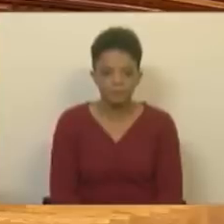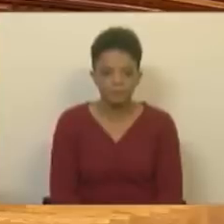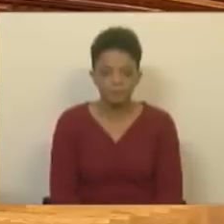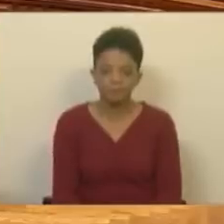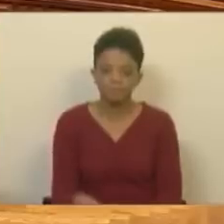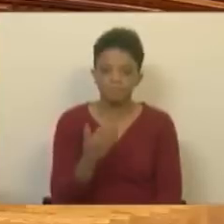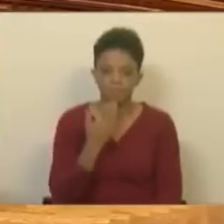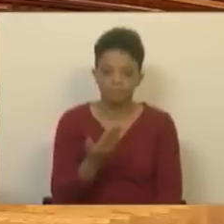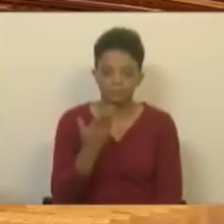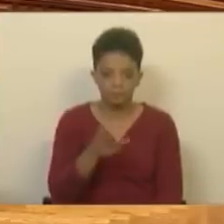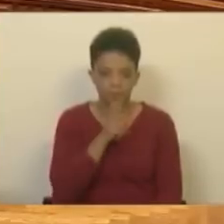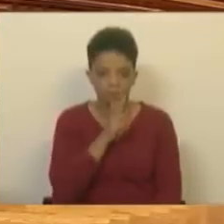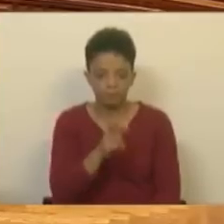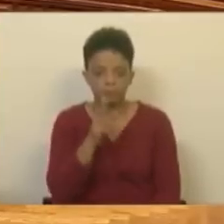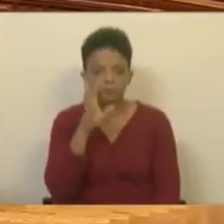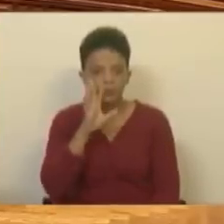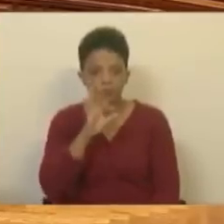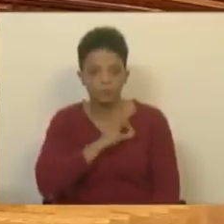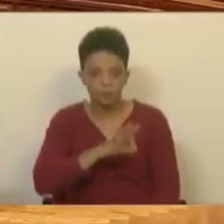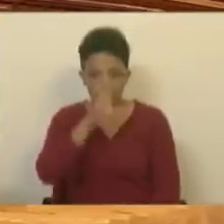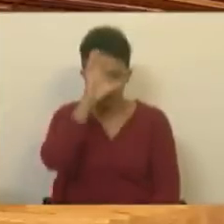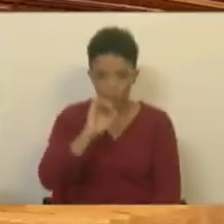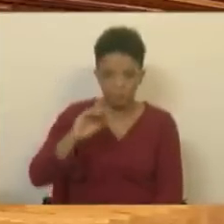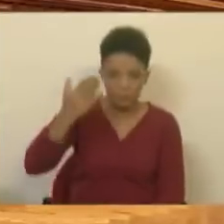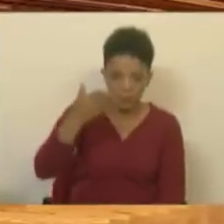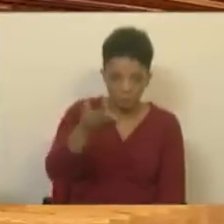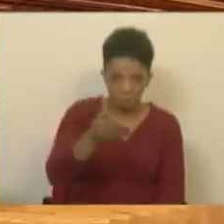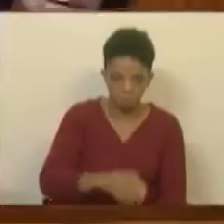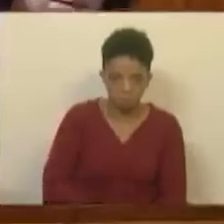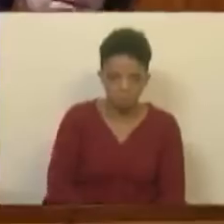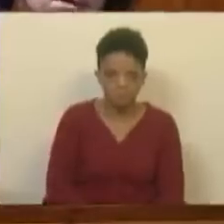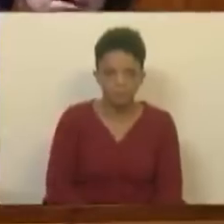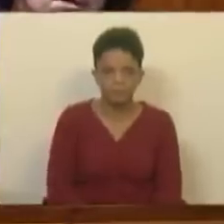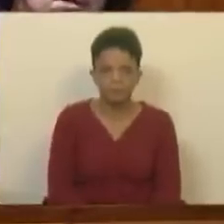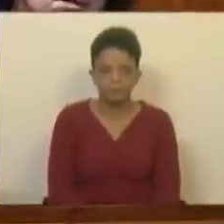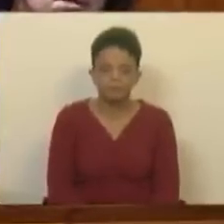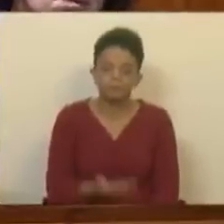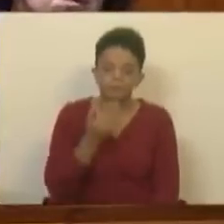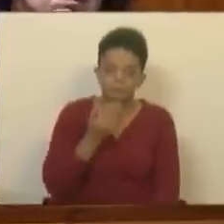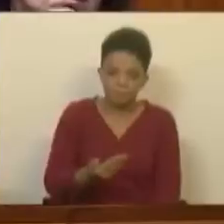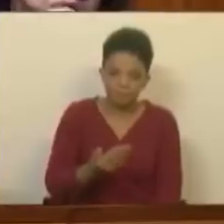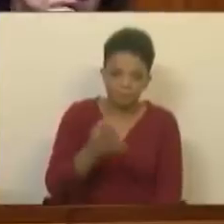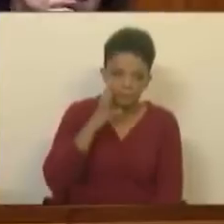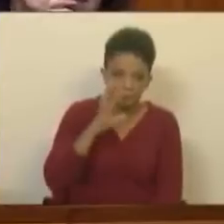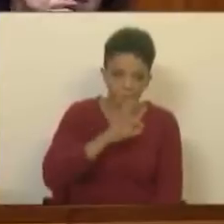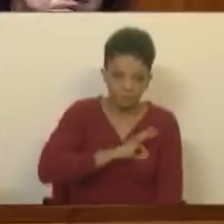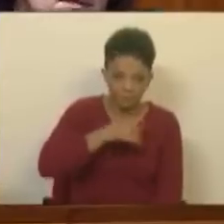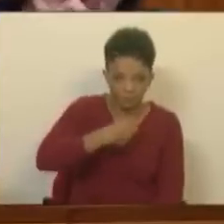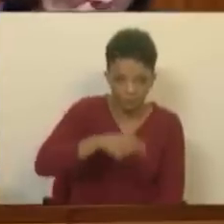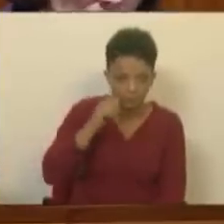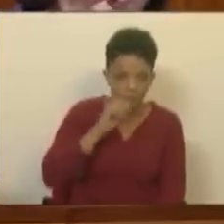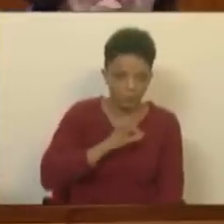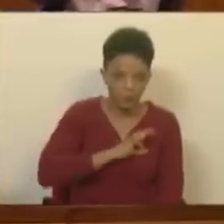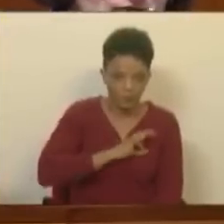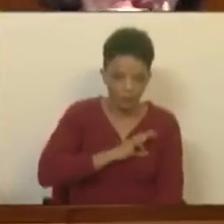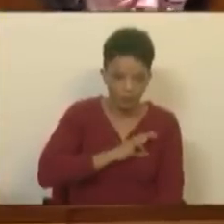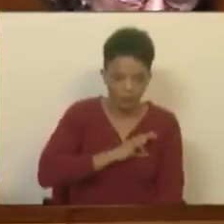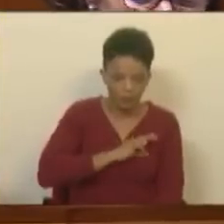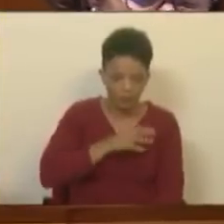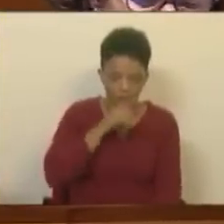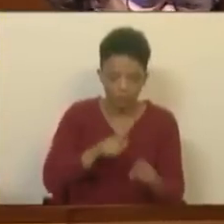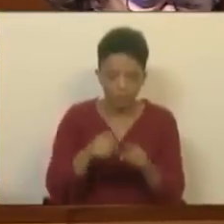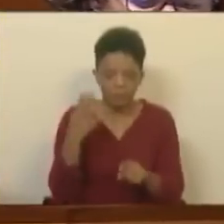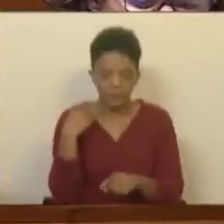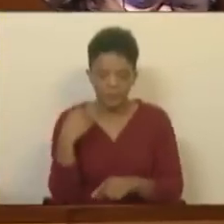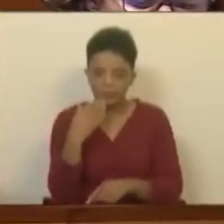Muito Obrigado por responder tem a palavra o senhor primeiro ministro Muito obrigado senhor presidente Muito obrigado senhor deputada